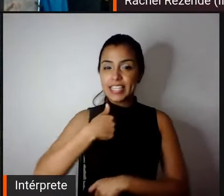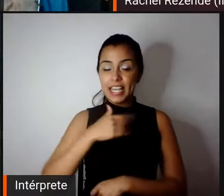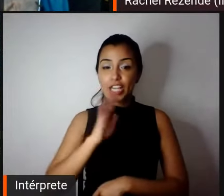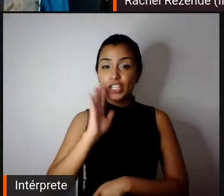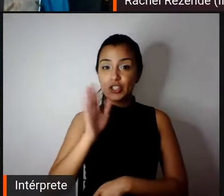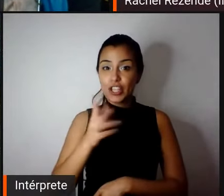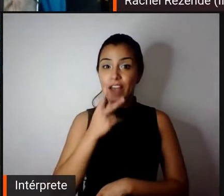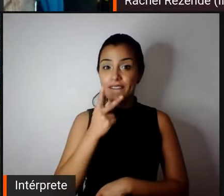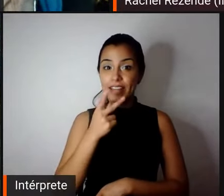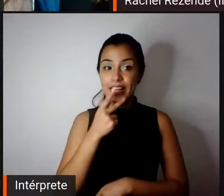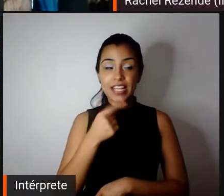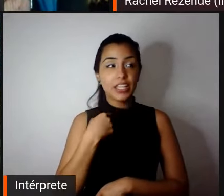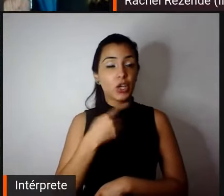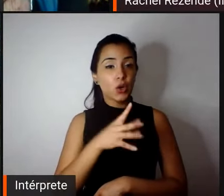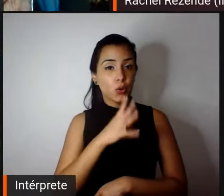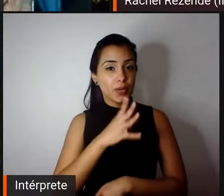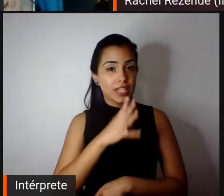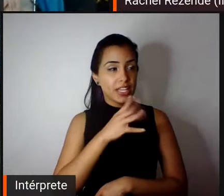Rio